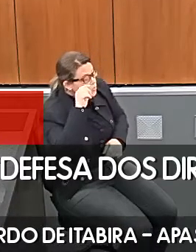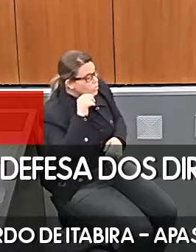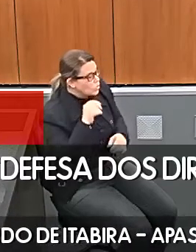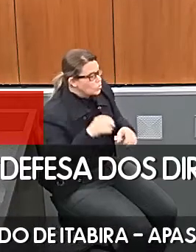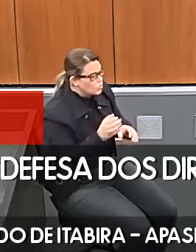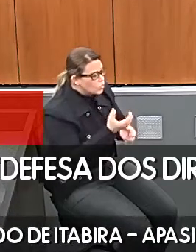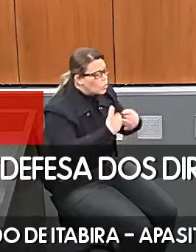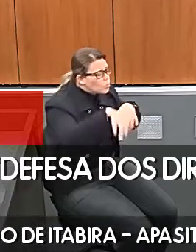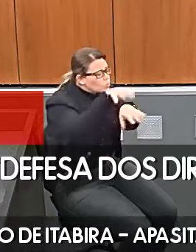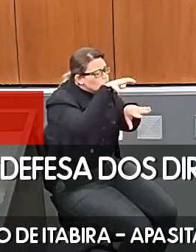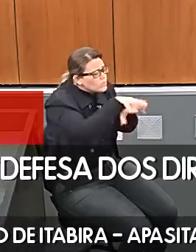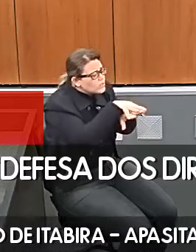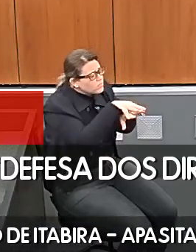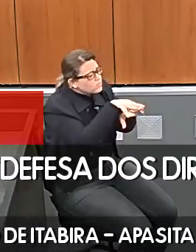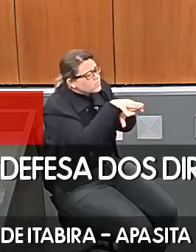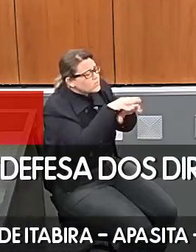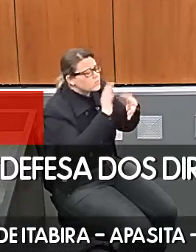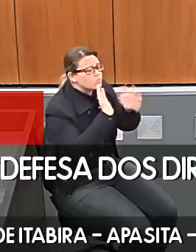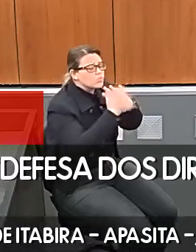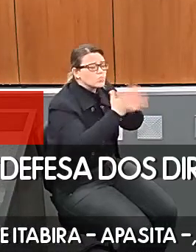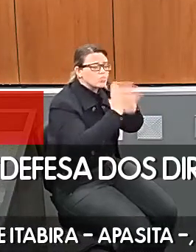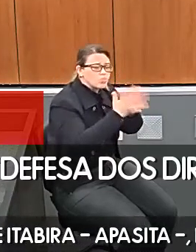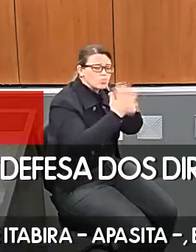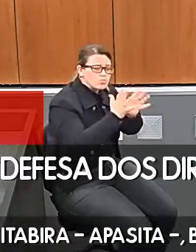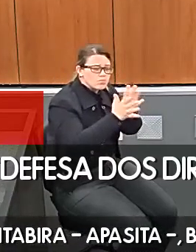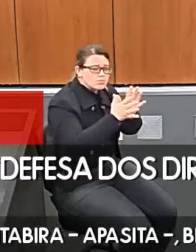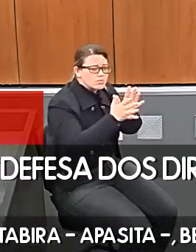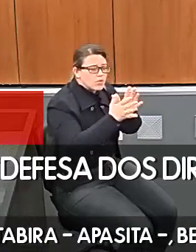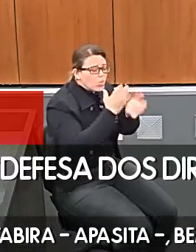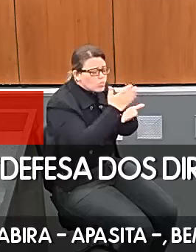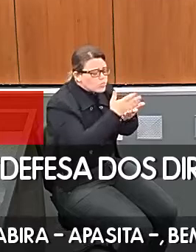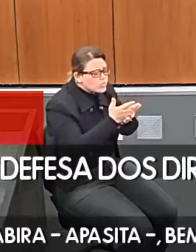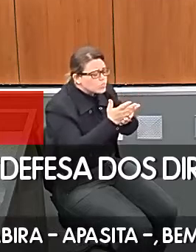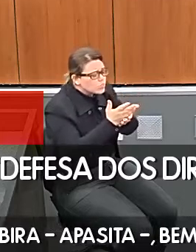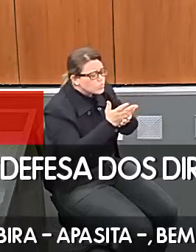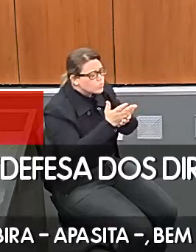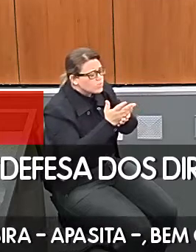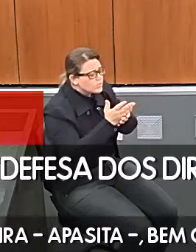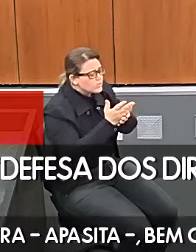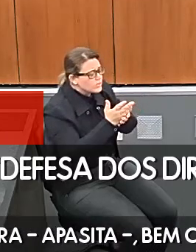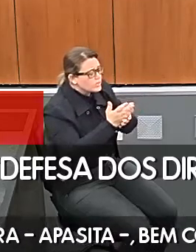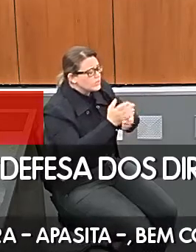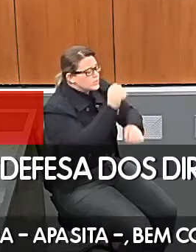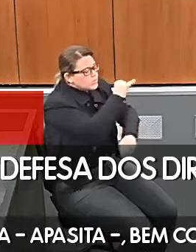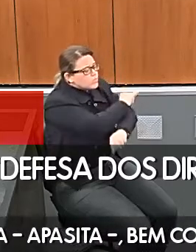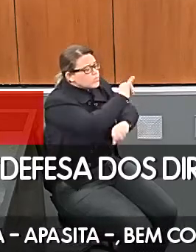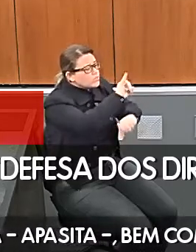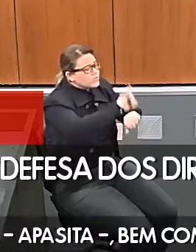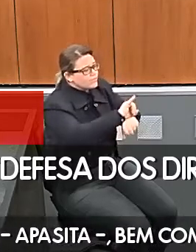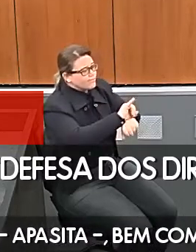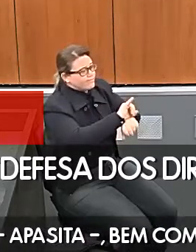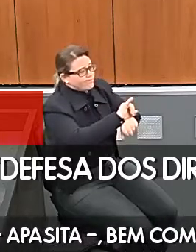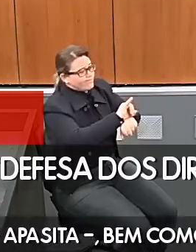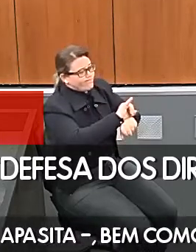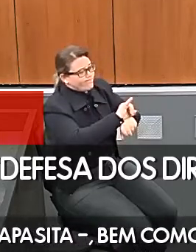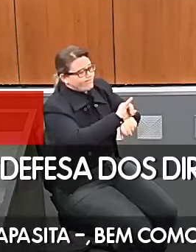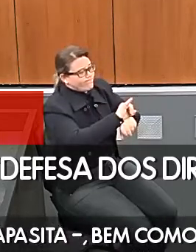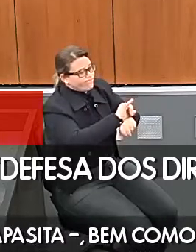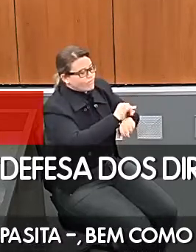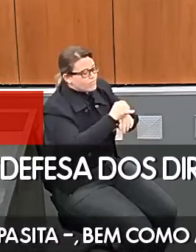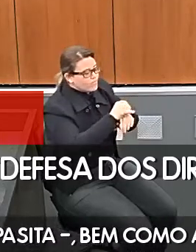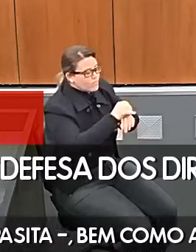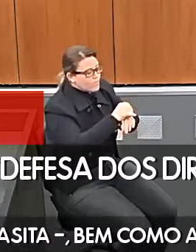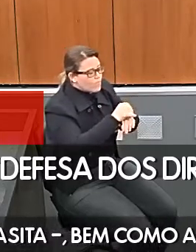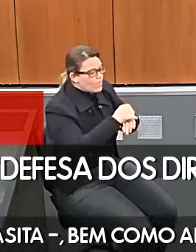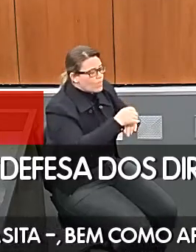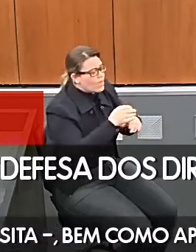Libras. Porque, começando por Itabira, a acessibilidade é zero, a não ser na escola, que é um pouco melhor.